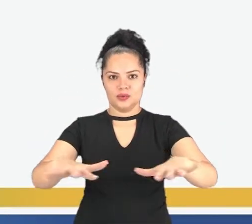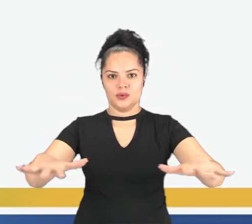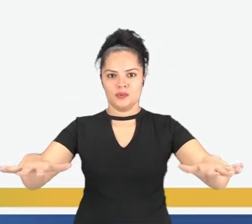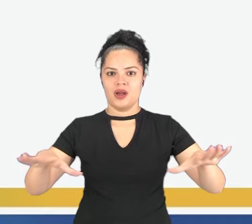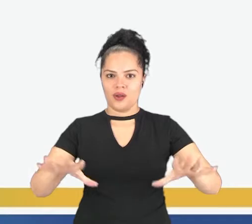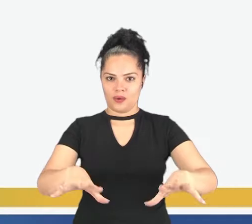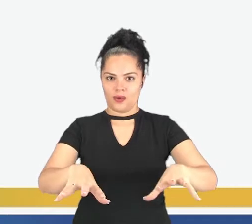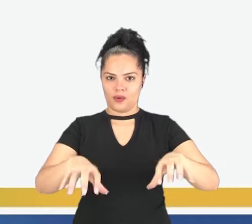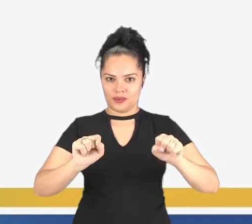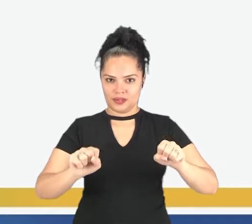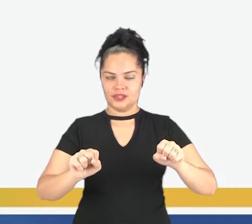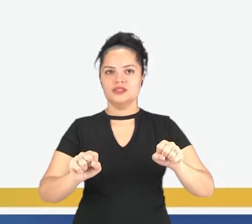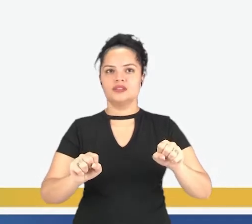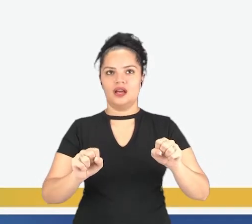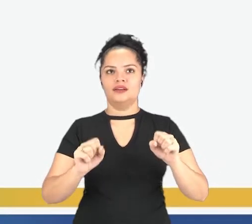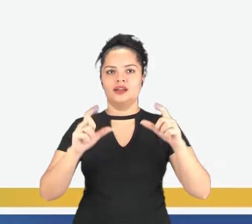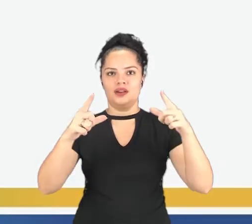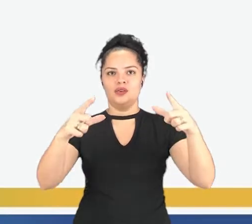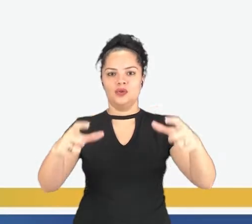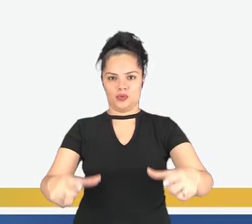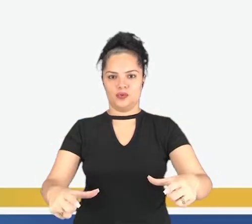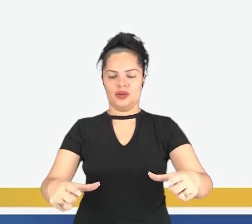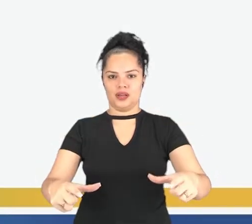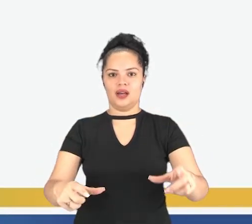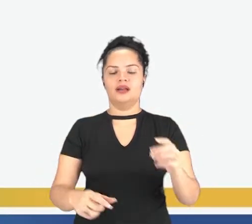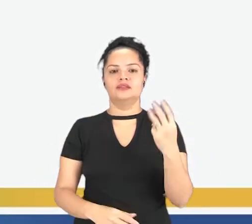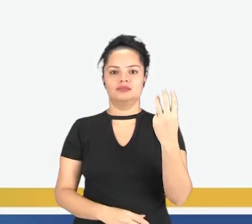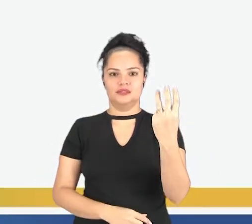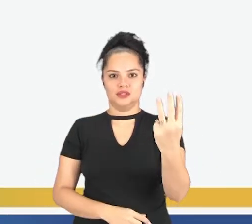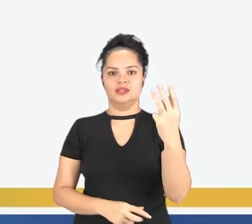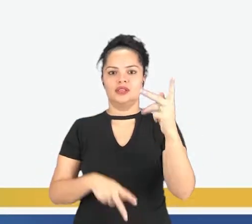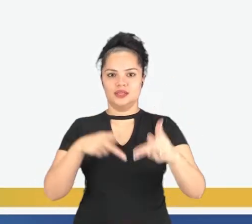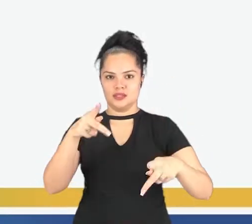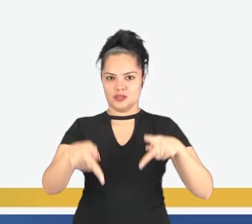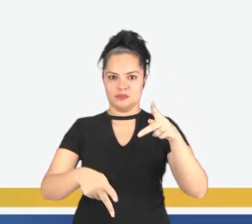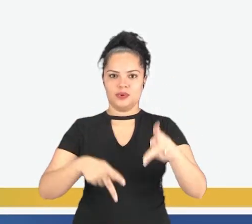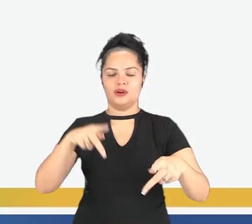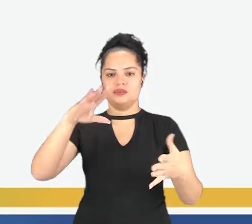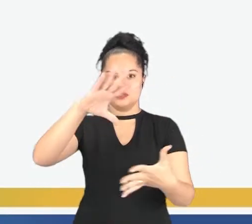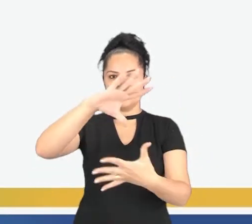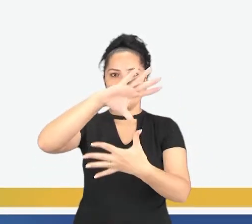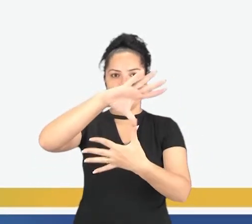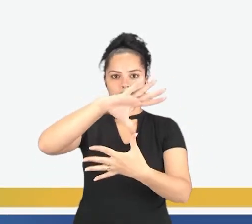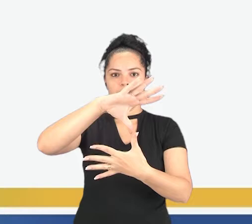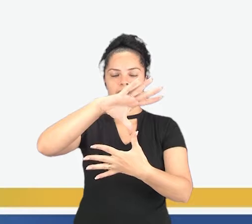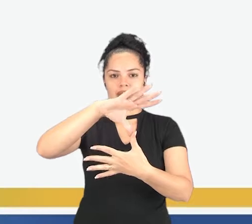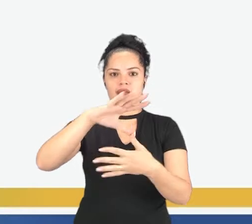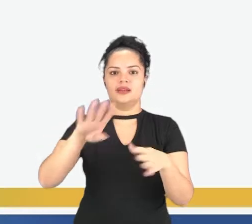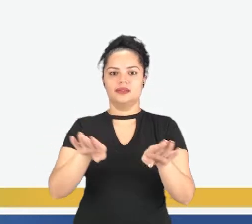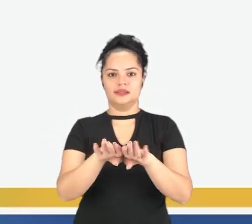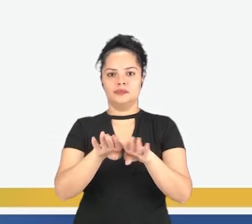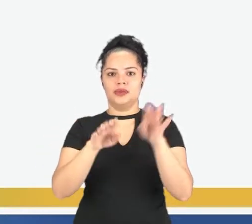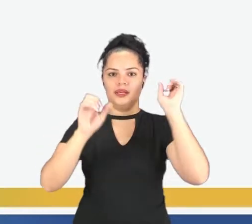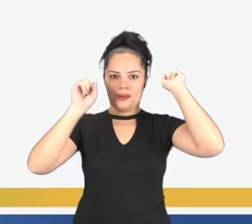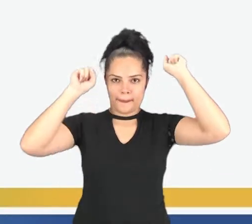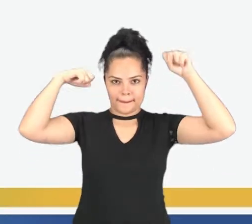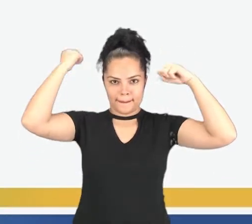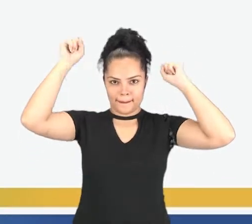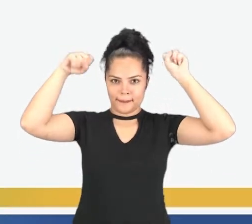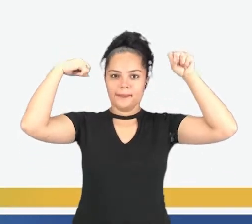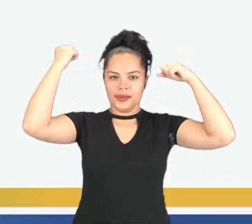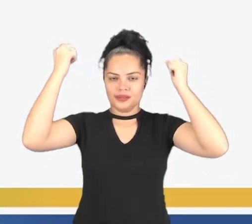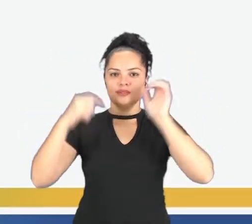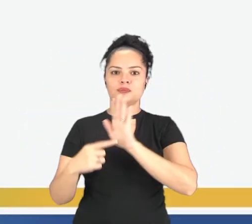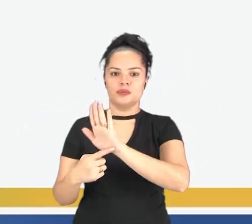esse espaço, tá? Onde esses três povos que ocuparam a região da América Central e México são destacados. Então nós vamos ter